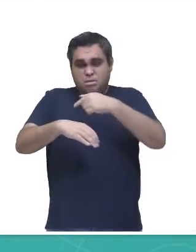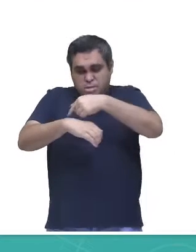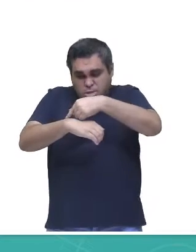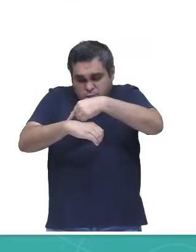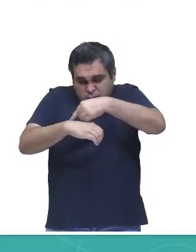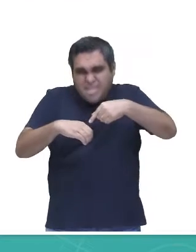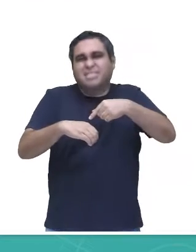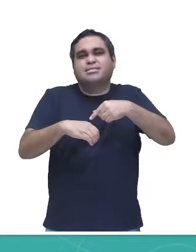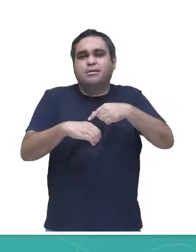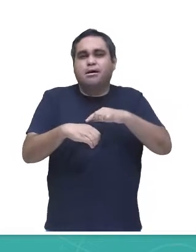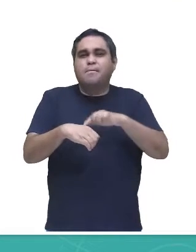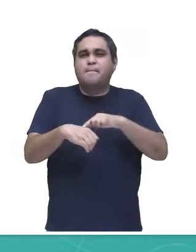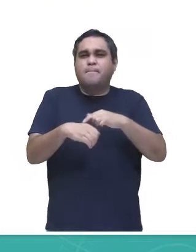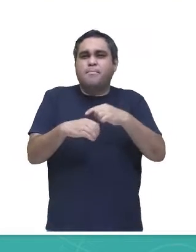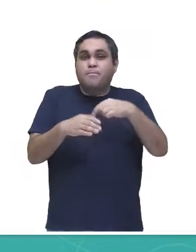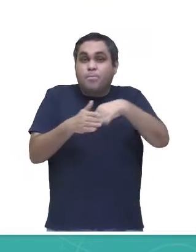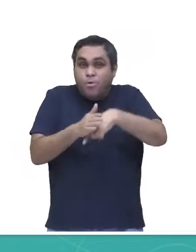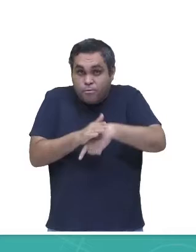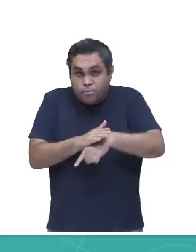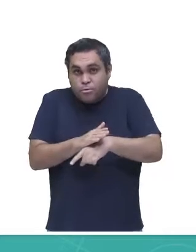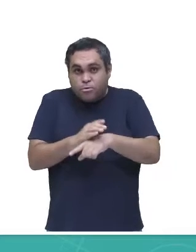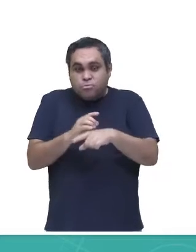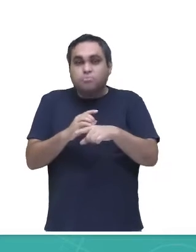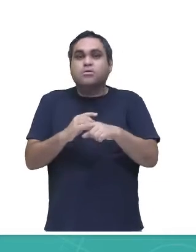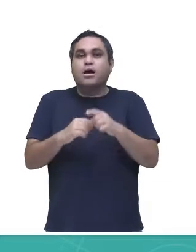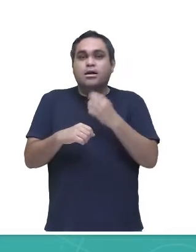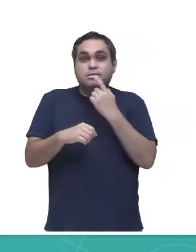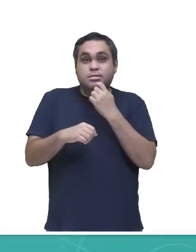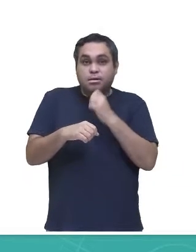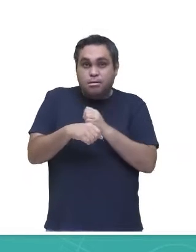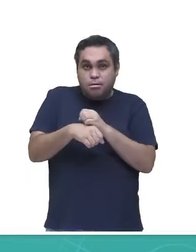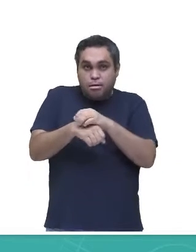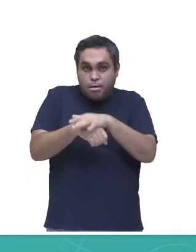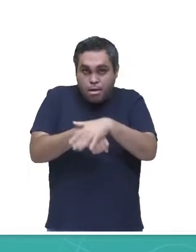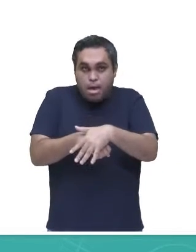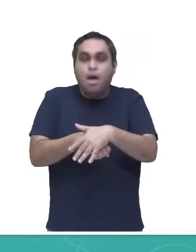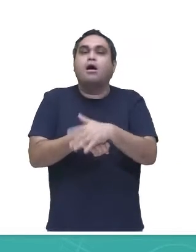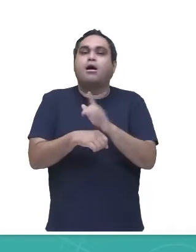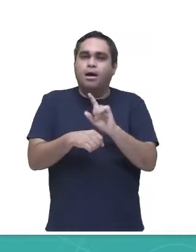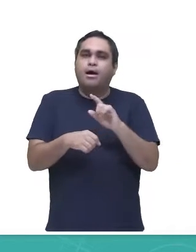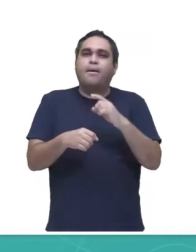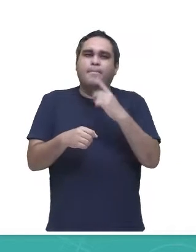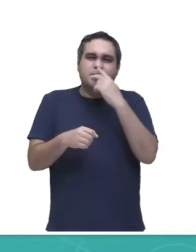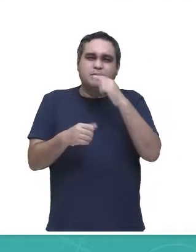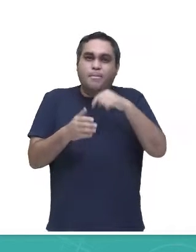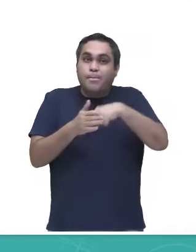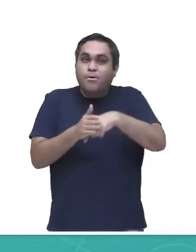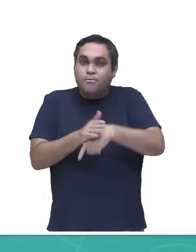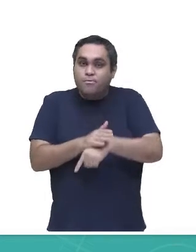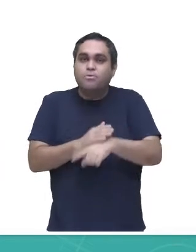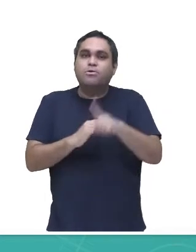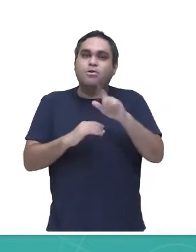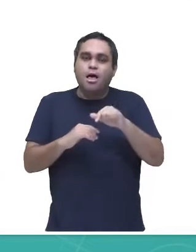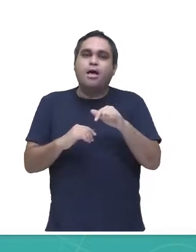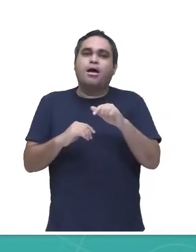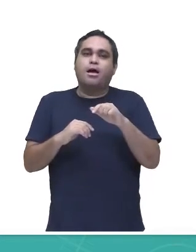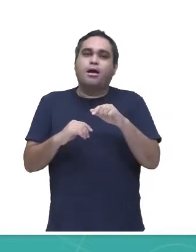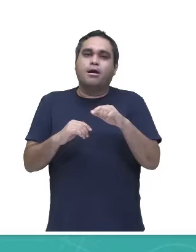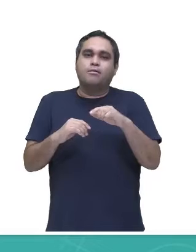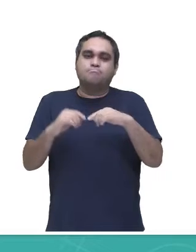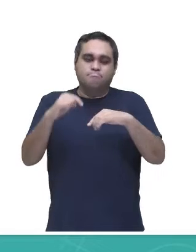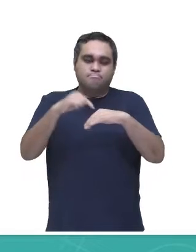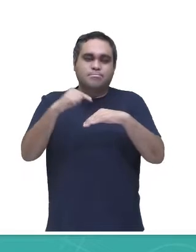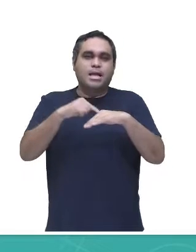está saindo sangue, né, do seu machucado, aquele corte ele já foi um pouco mais profundo, então ele atingiu a derme, porque